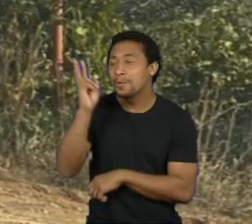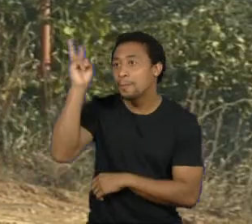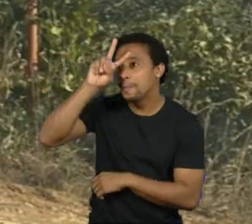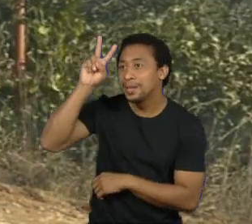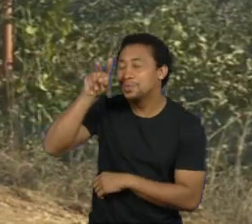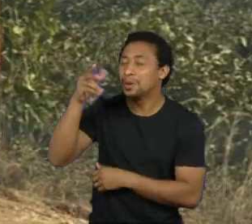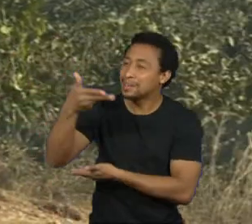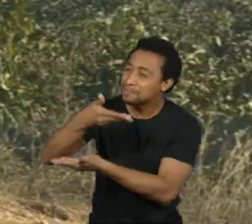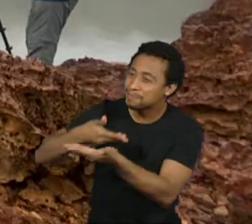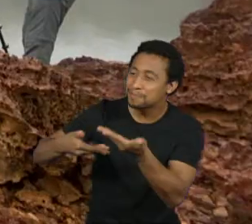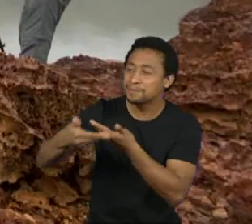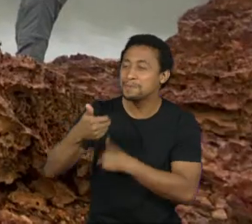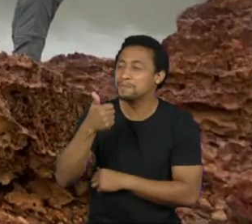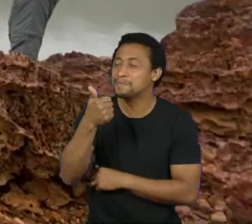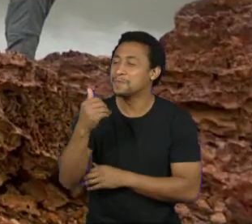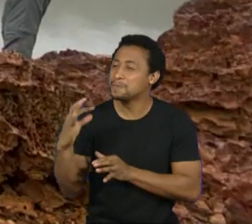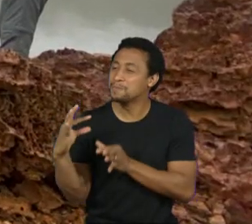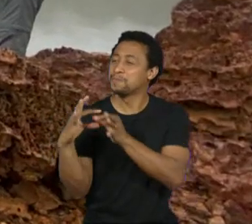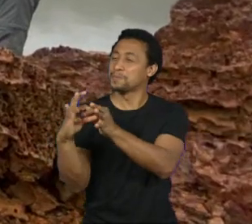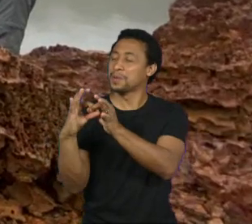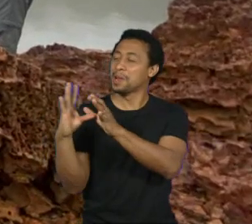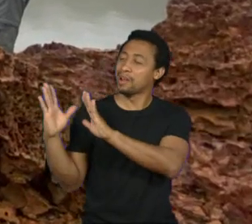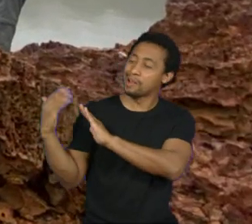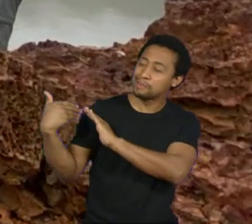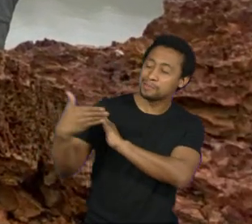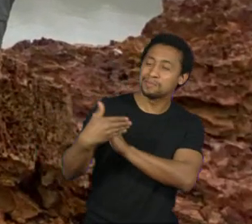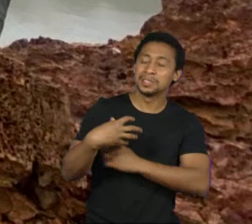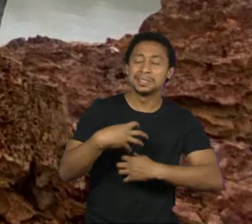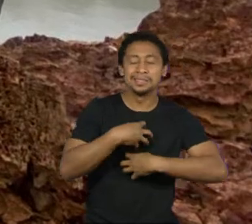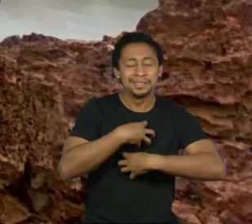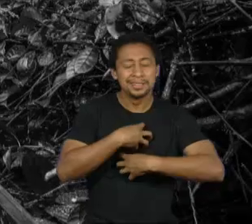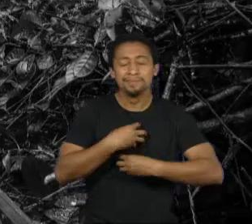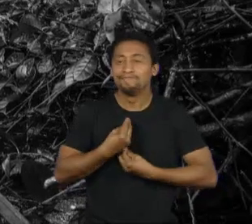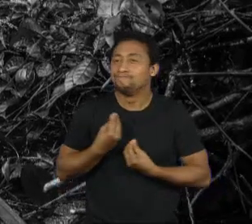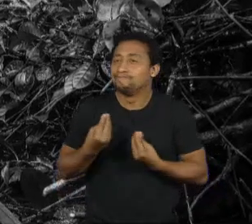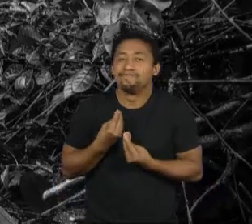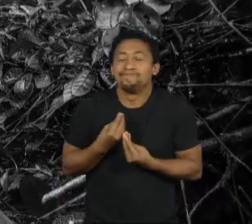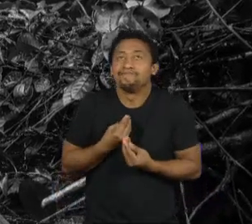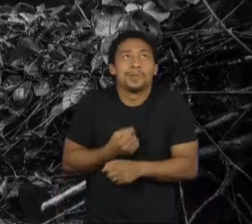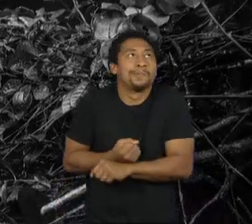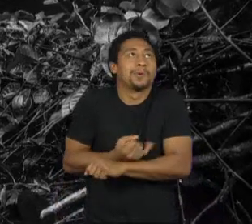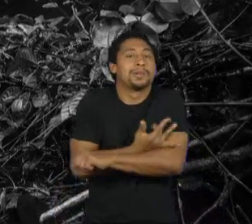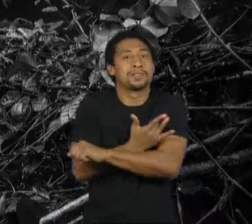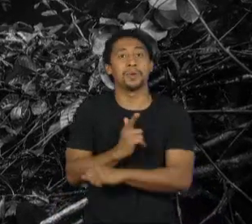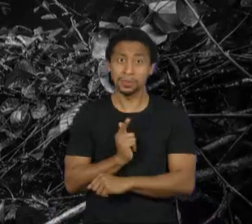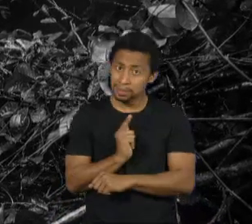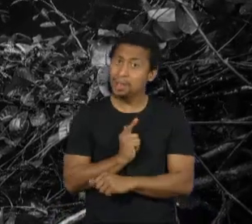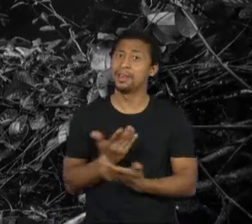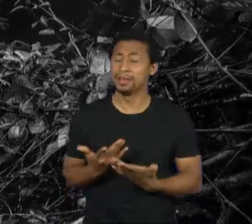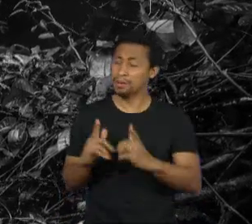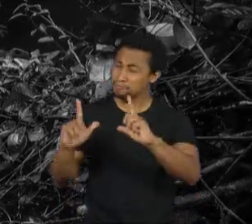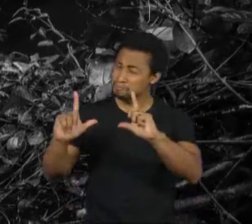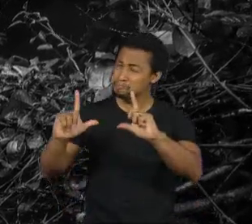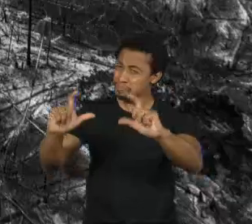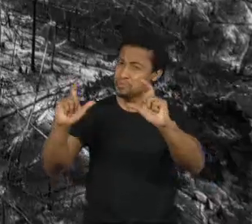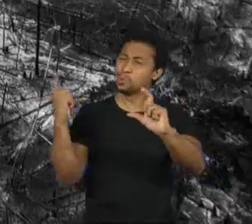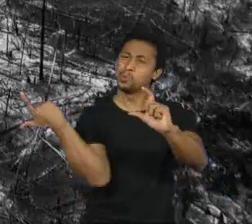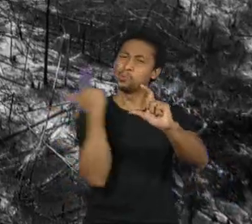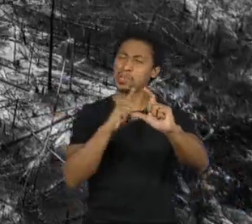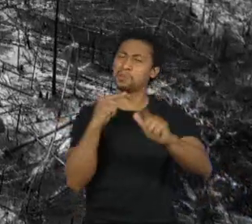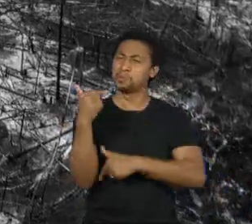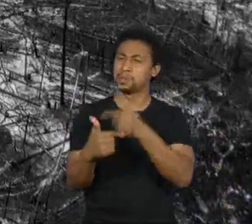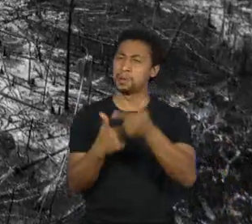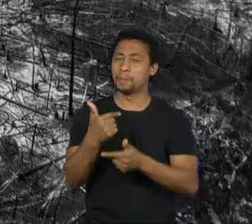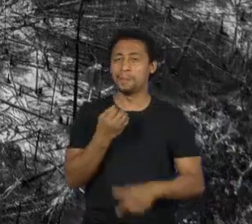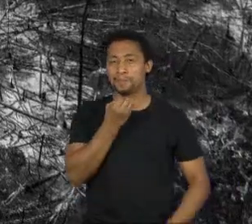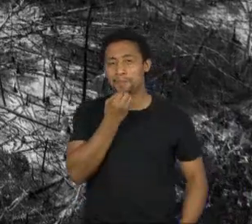algum envolvimento, encontrar coisas que te comovam, que mexam com você. Que é o único jeito de você fazer um bom